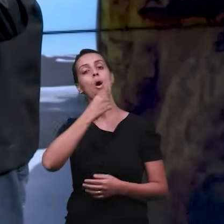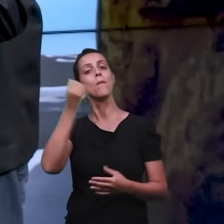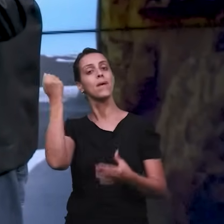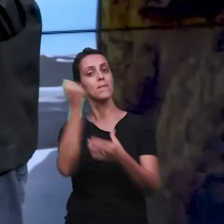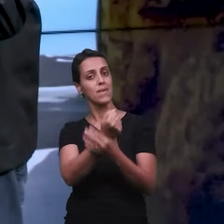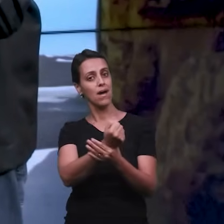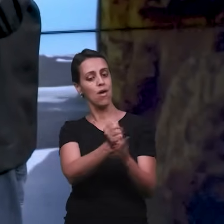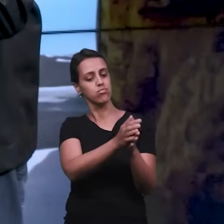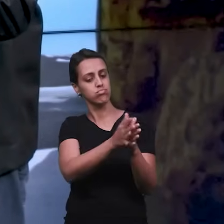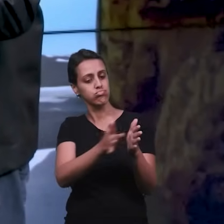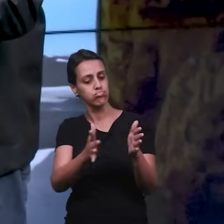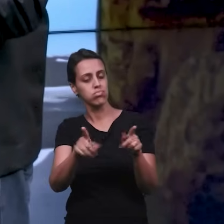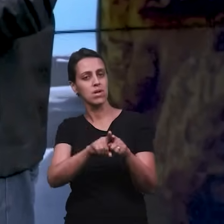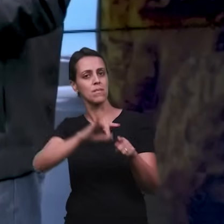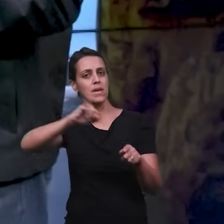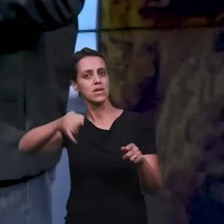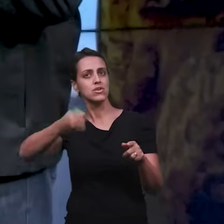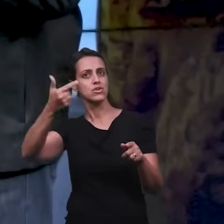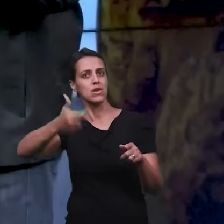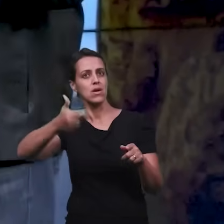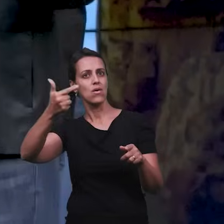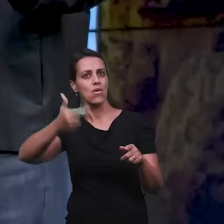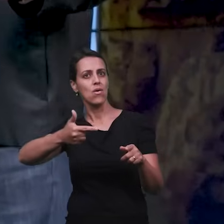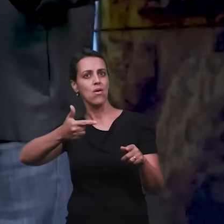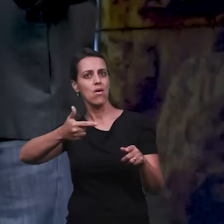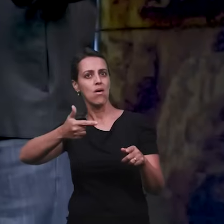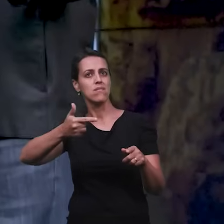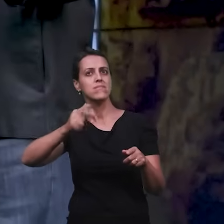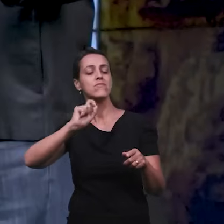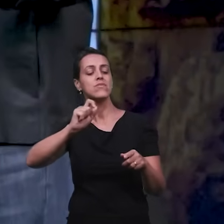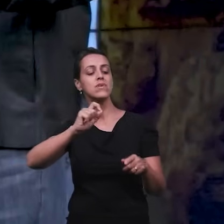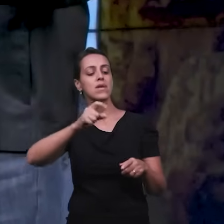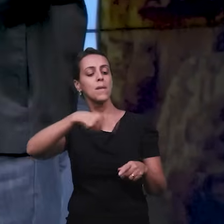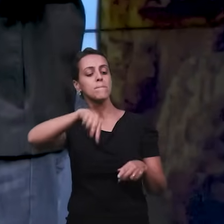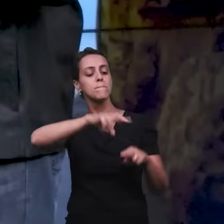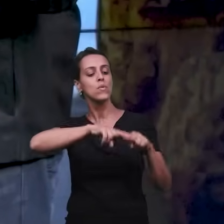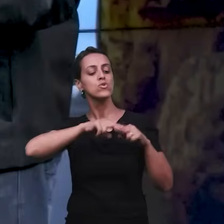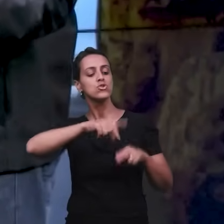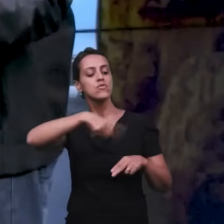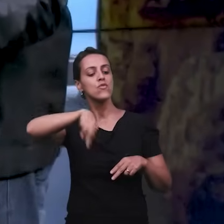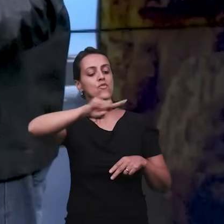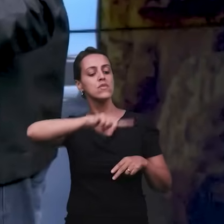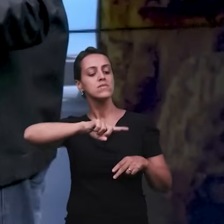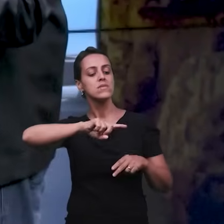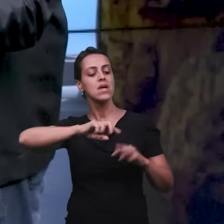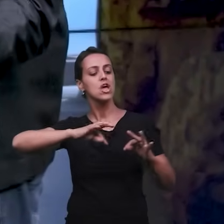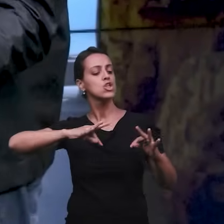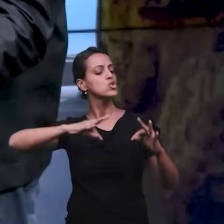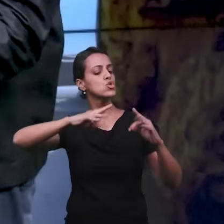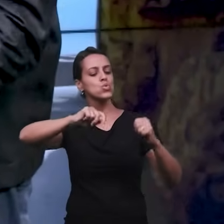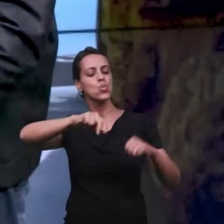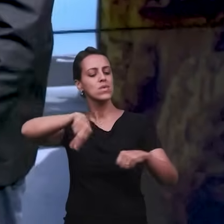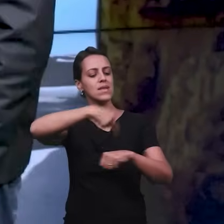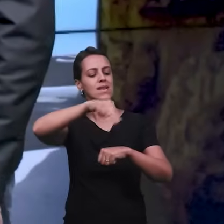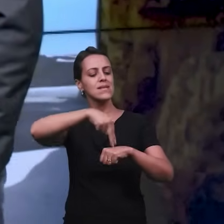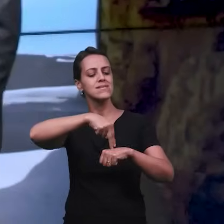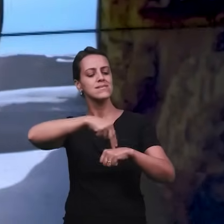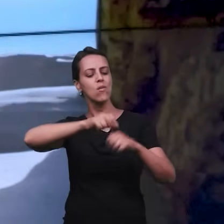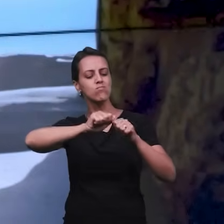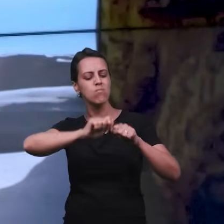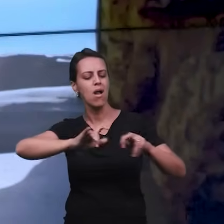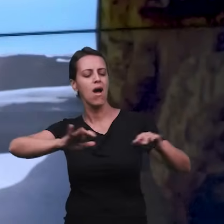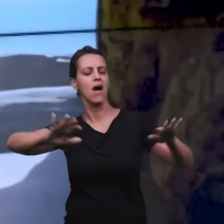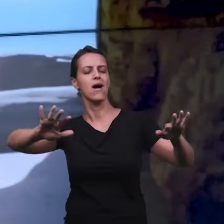Jacó, através de ti serão benditas todas as famílias da terra, todas as nações.